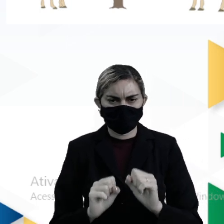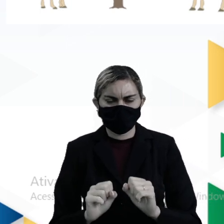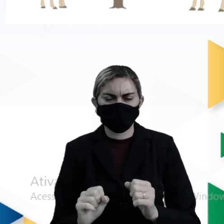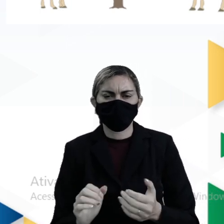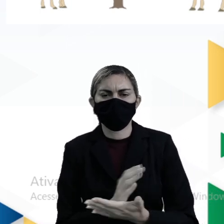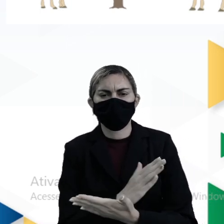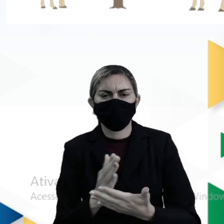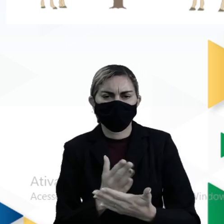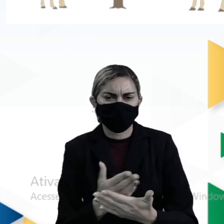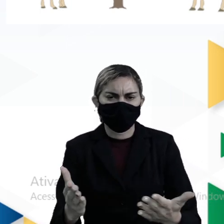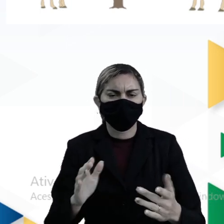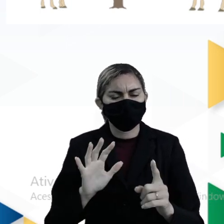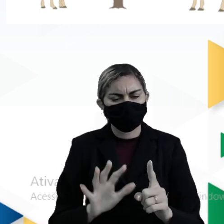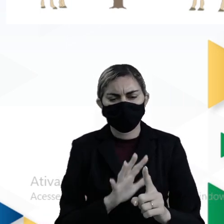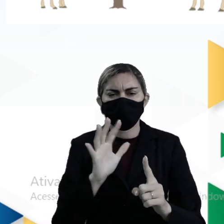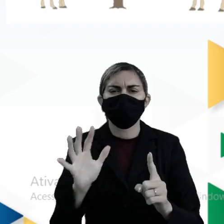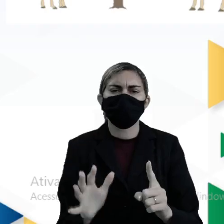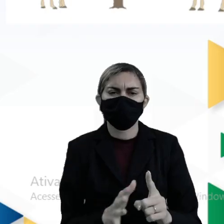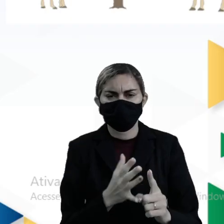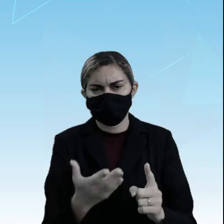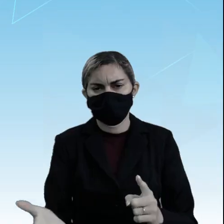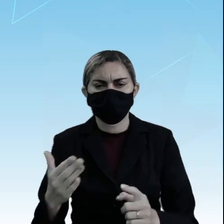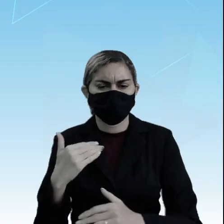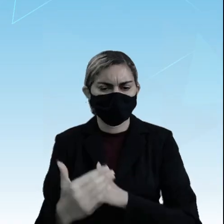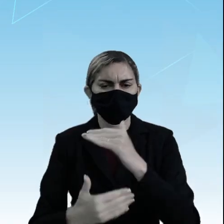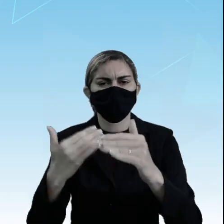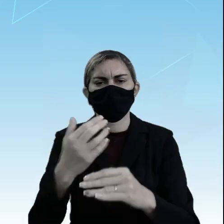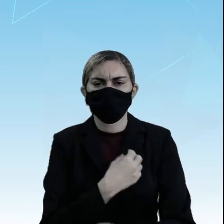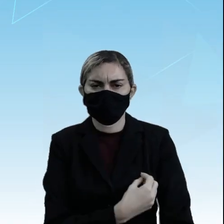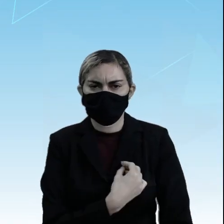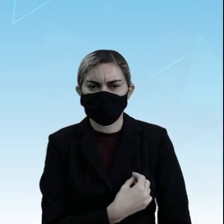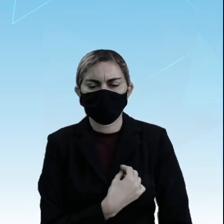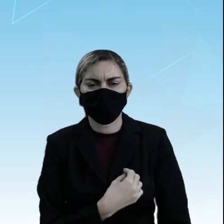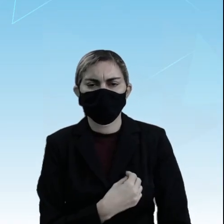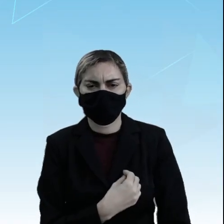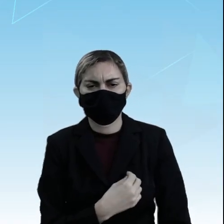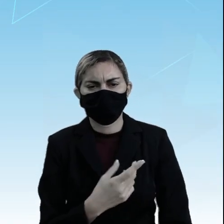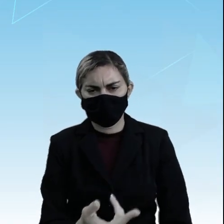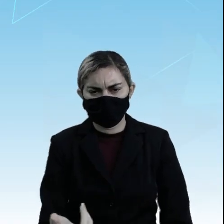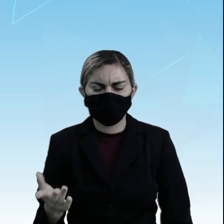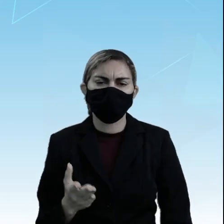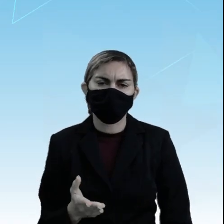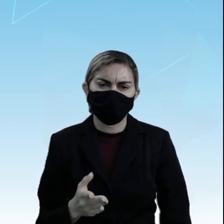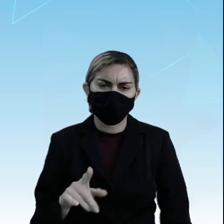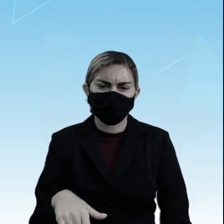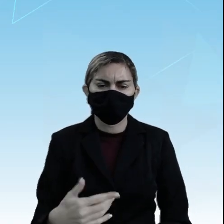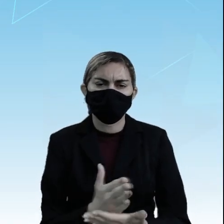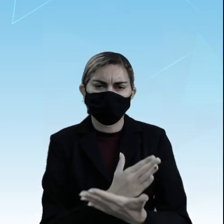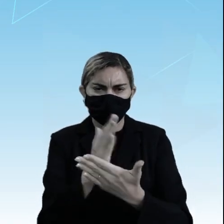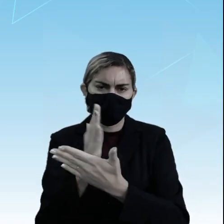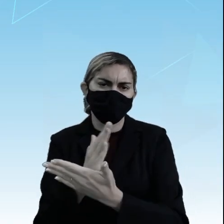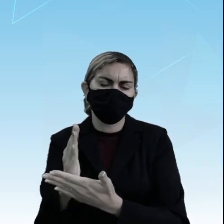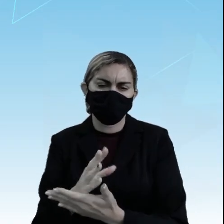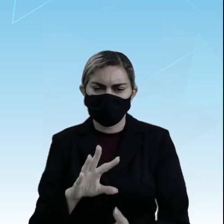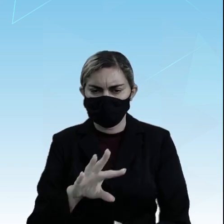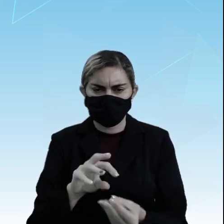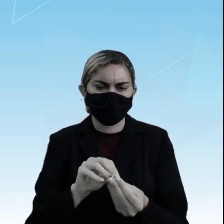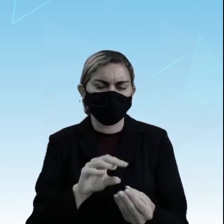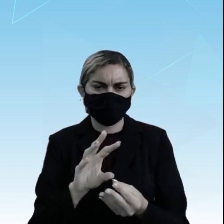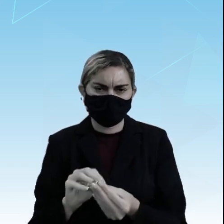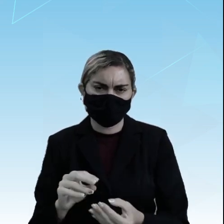alguma forma influenciar na evolução dos seres vivos. Apesar de algumas